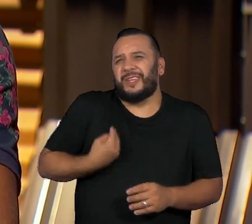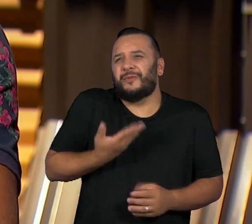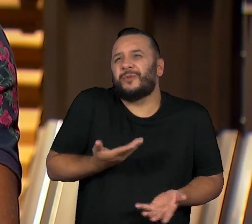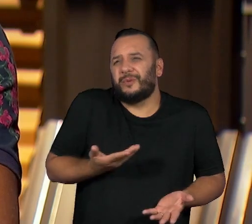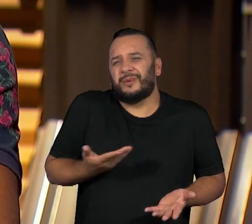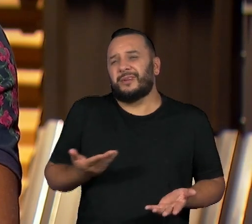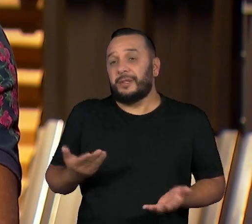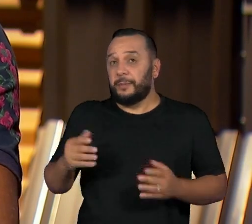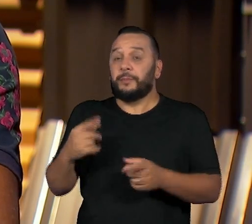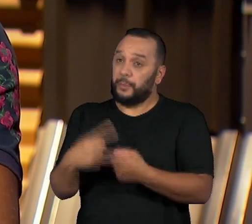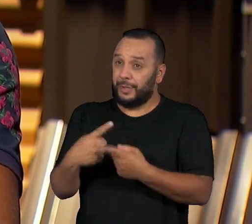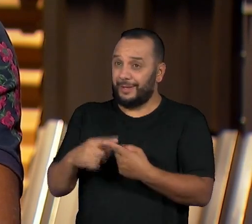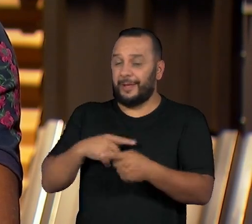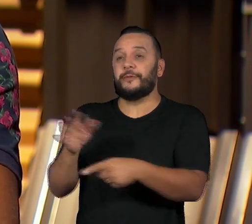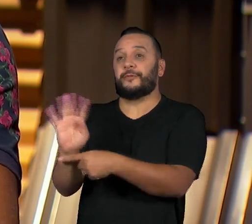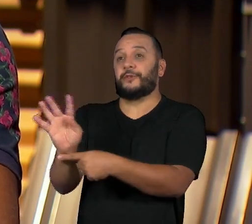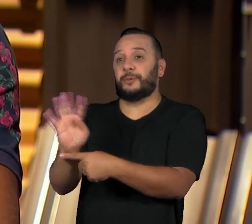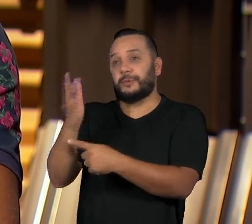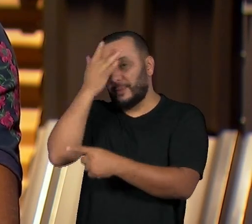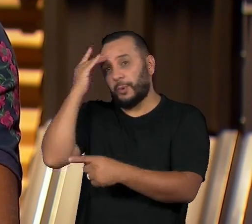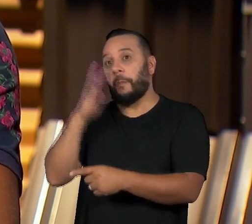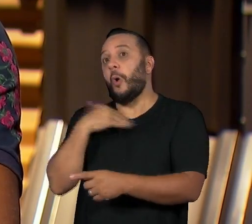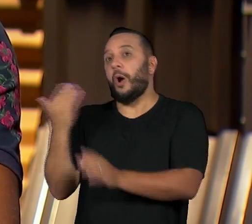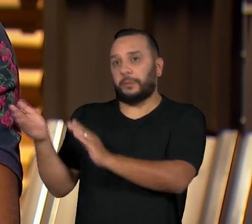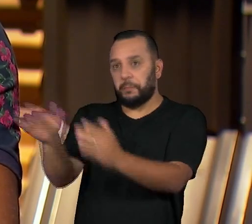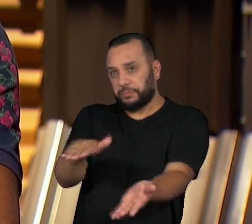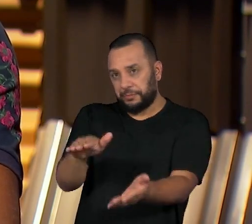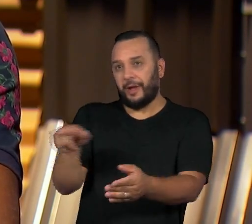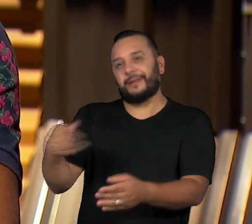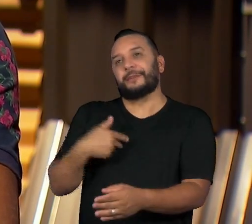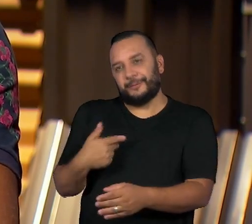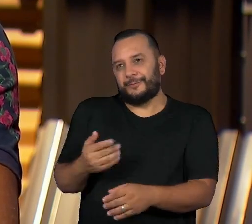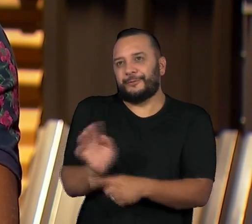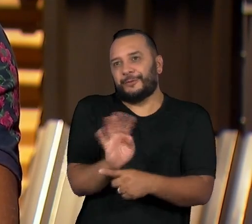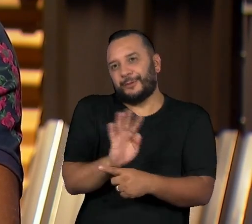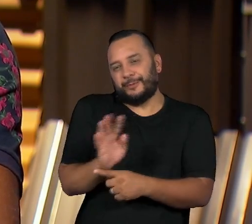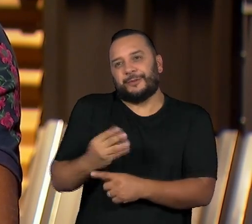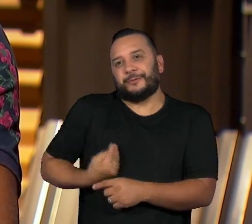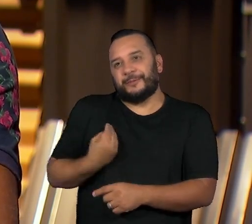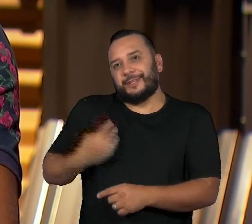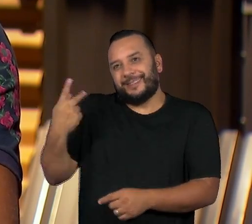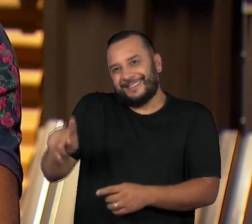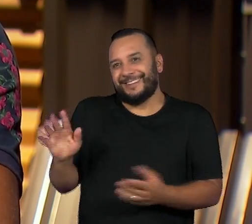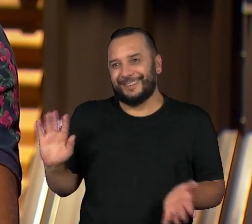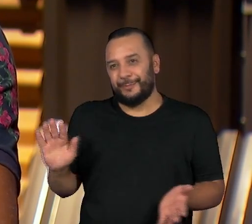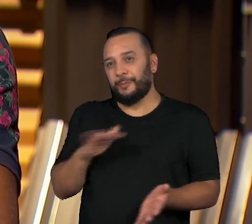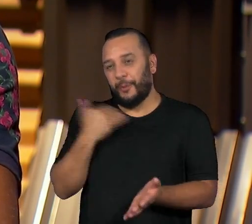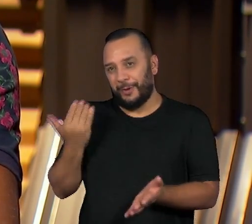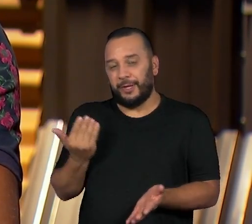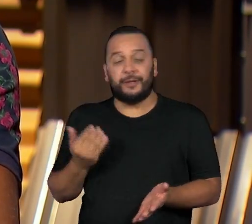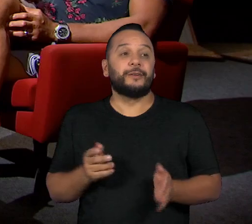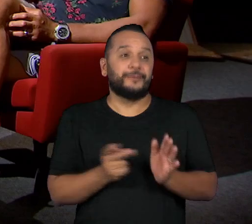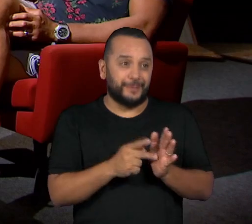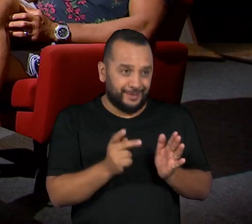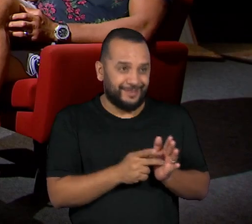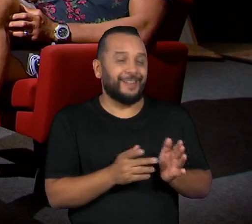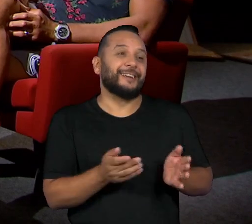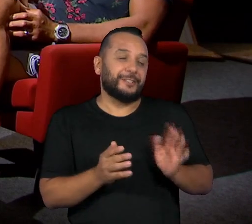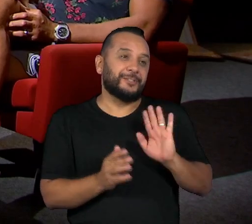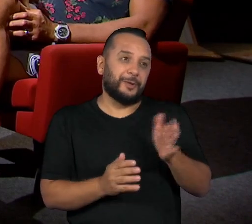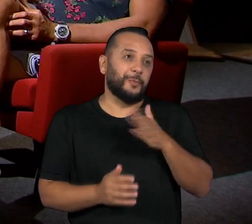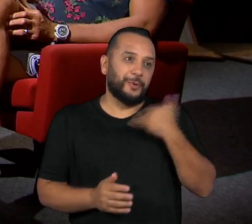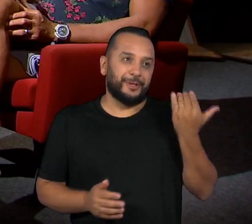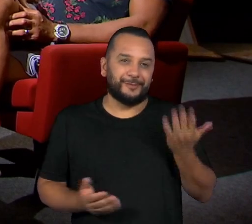gente tá acostumado sempre a ver coisas sobre vida de pessoas, sempre pessoas que já não estão entre nós, já se foram,